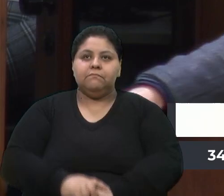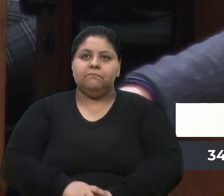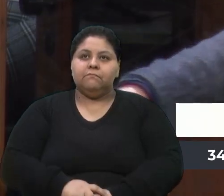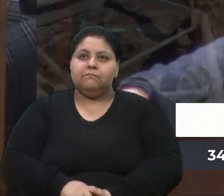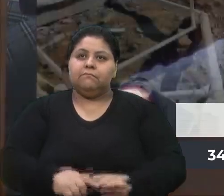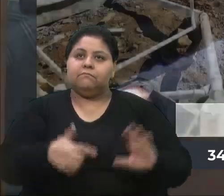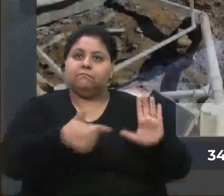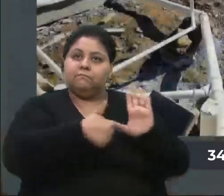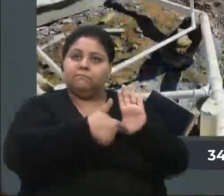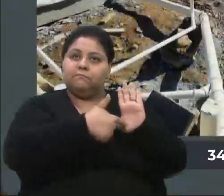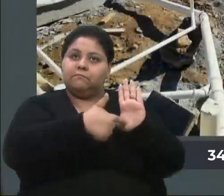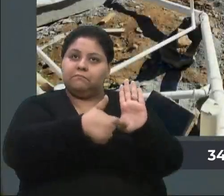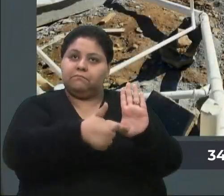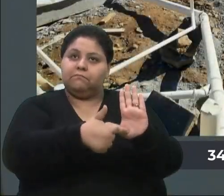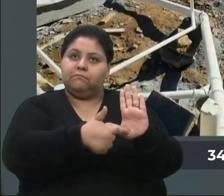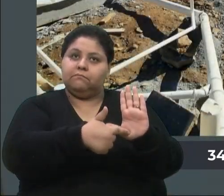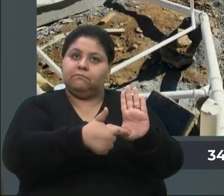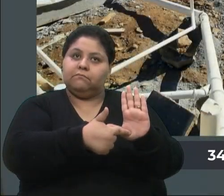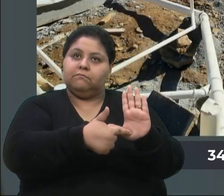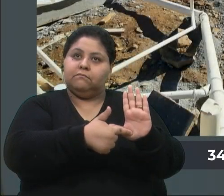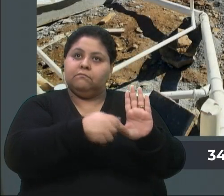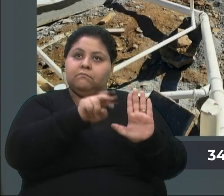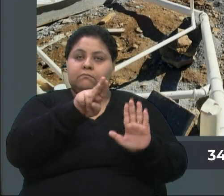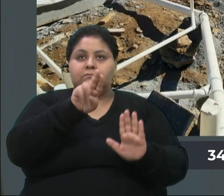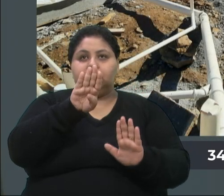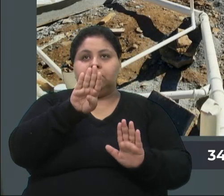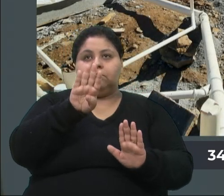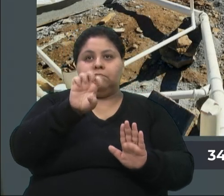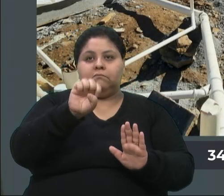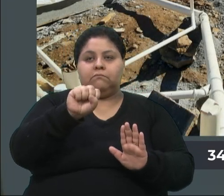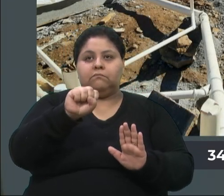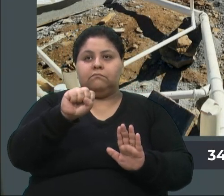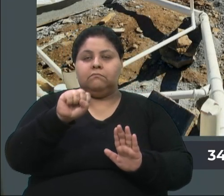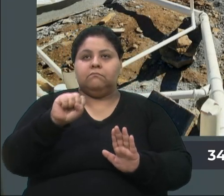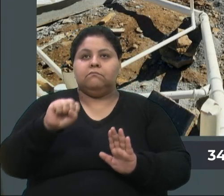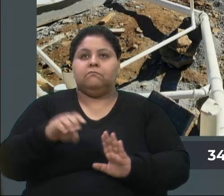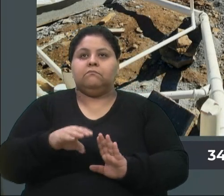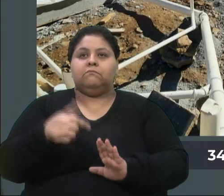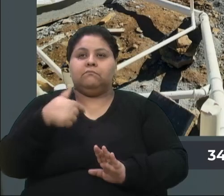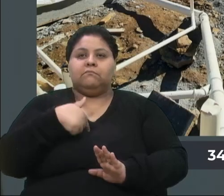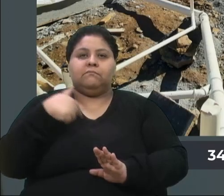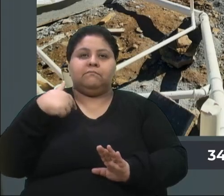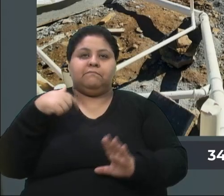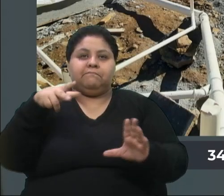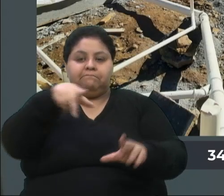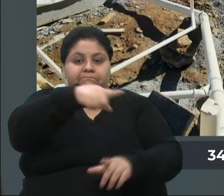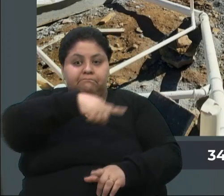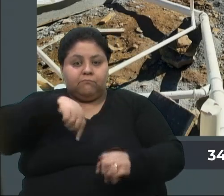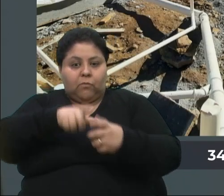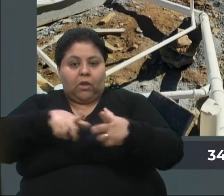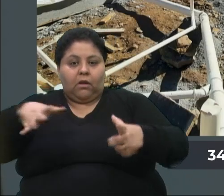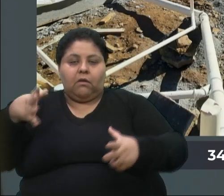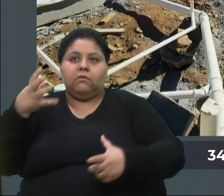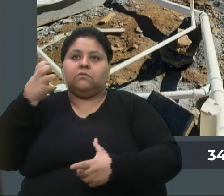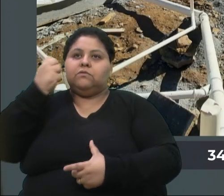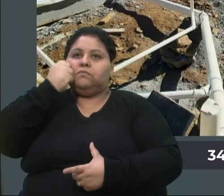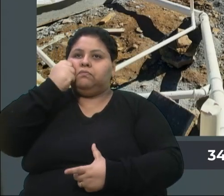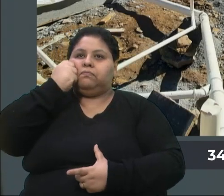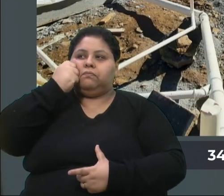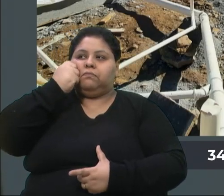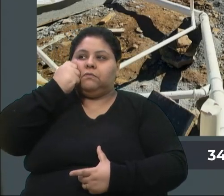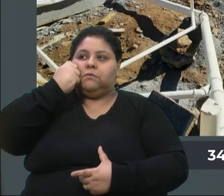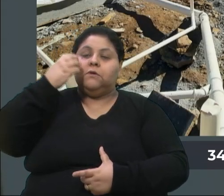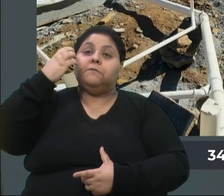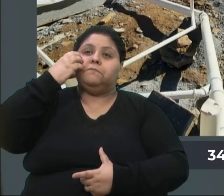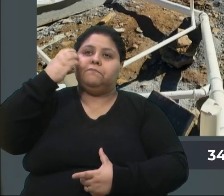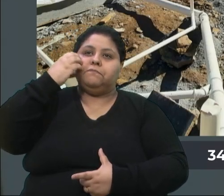Mostrado o andamento da Unidade Básica de Saúde, lá da nossa grande ANAREC, que esse